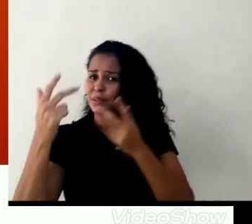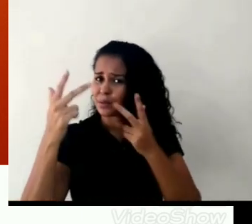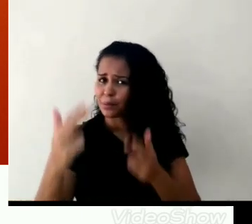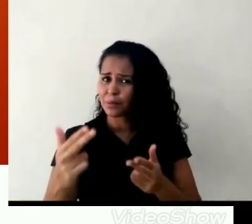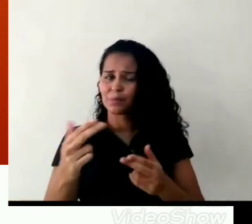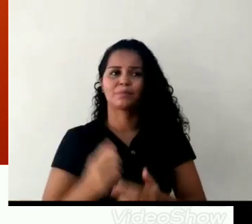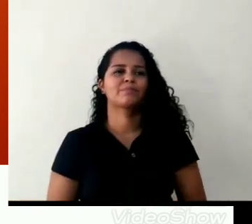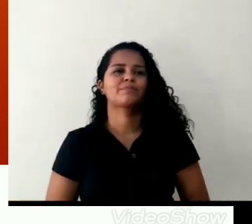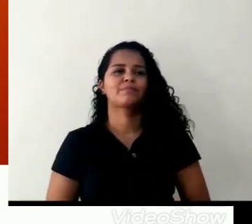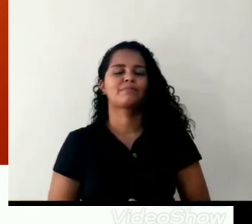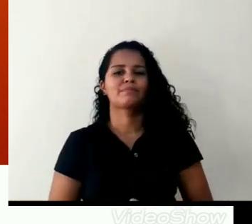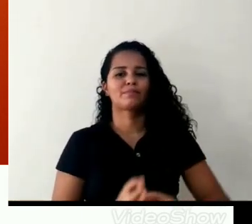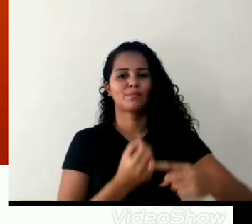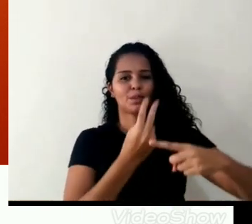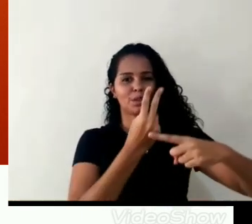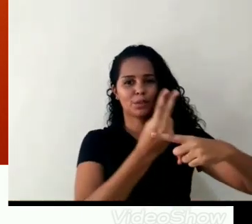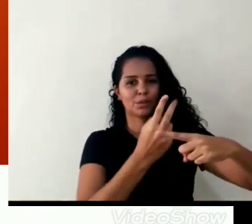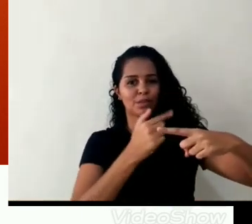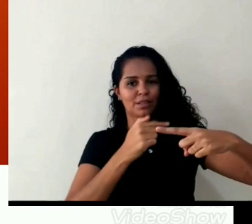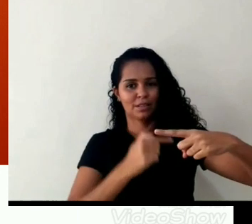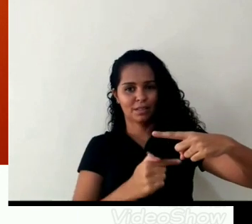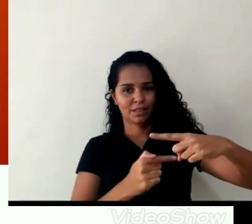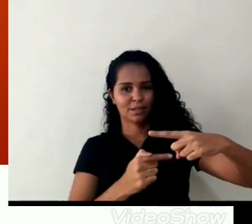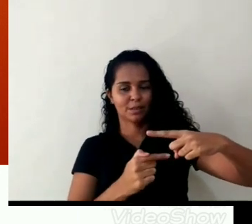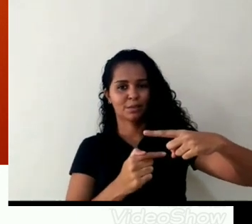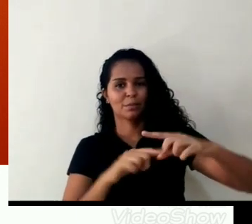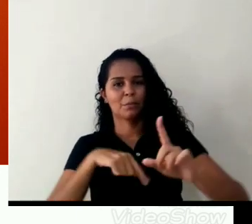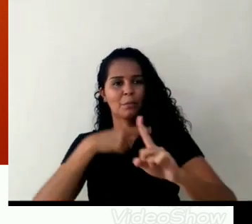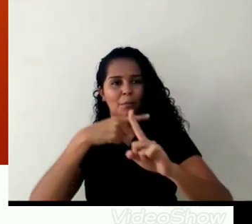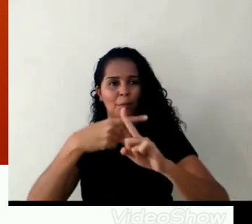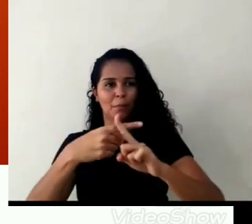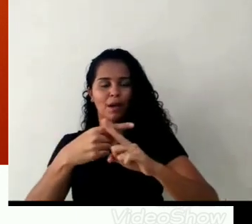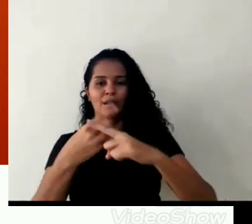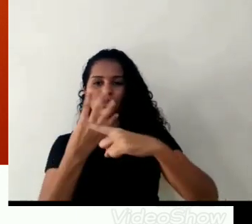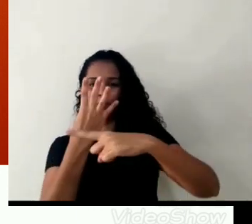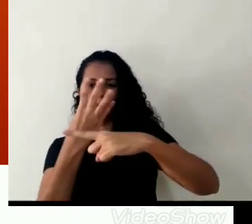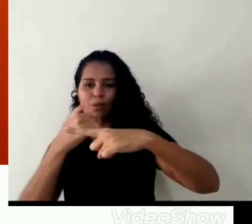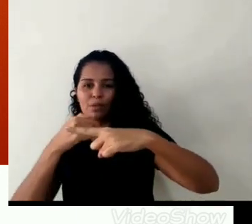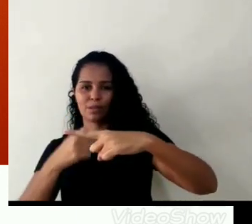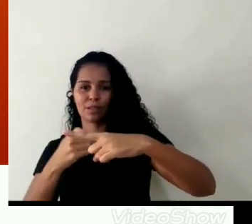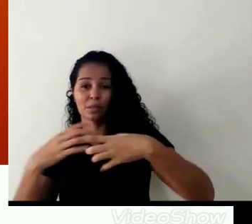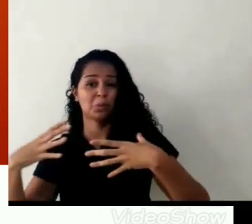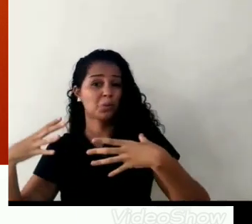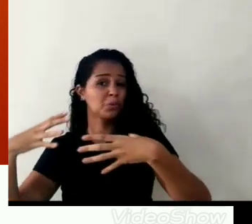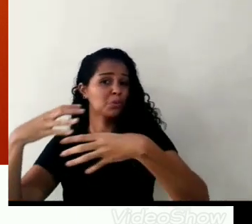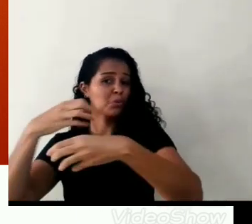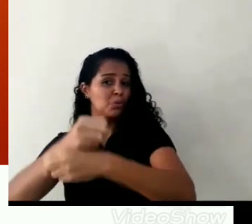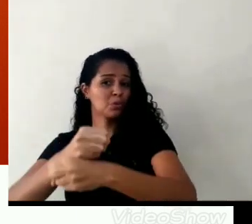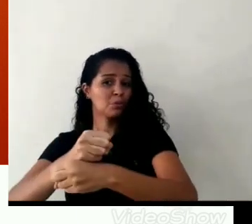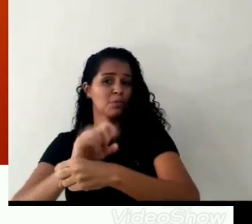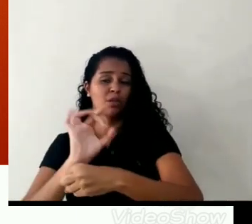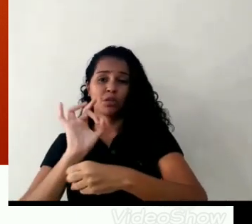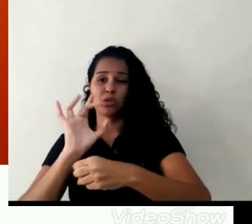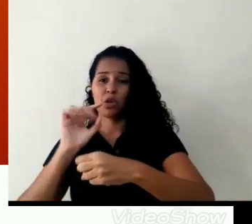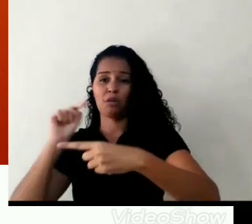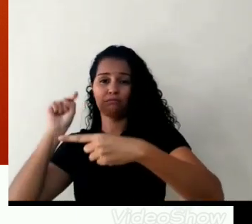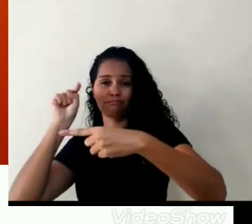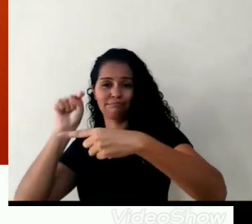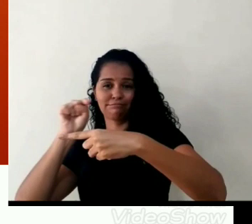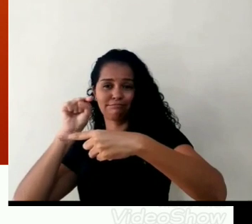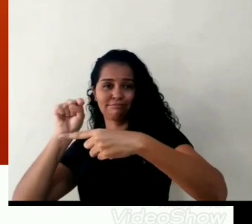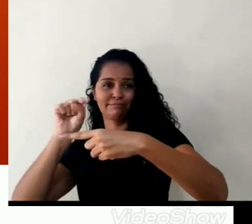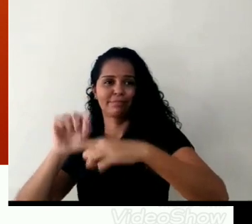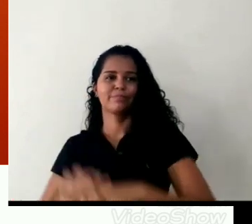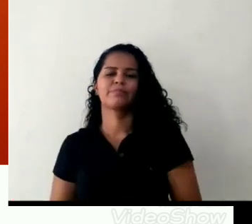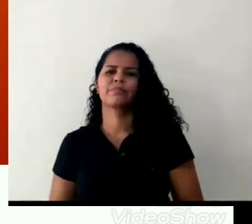que você some os numeradores. Igual para 3 décimos mais 7 décimos. Como os denominadores são iguais,